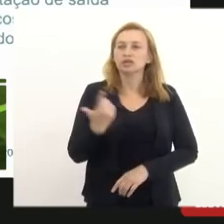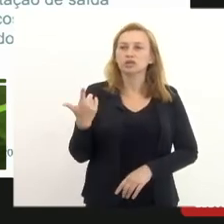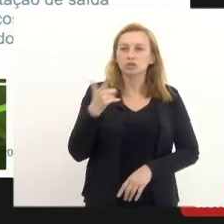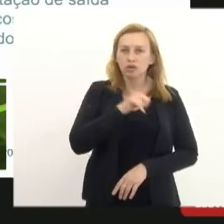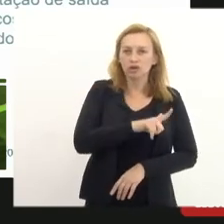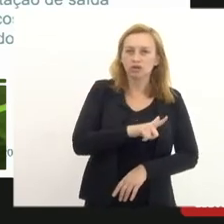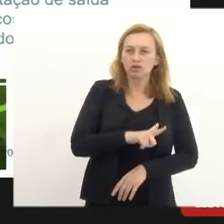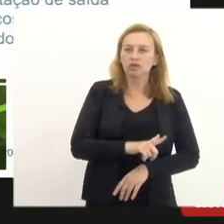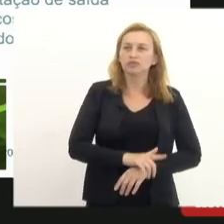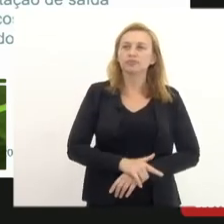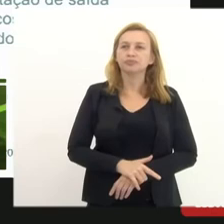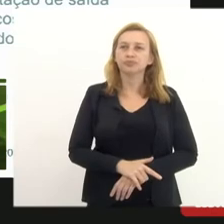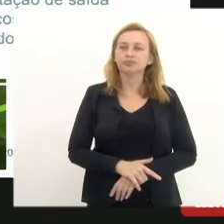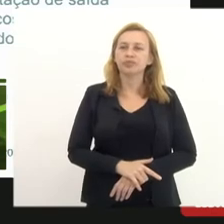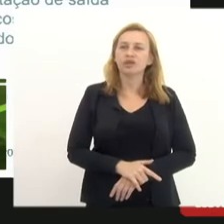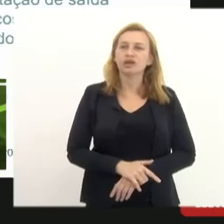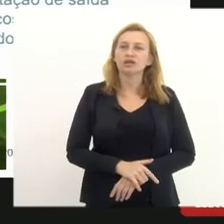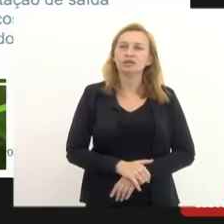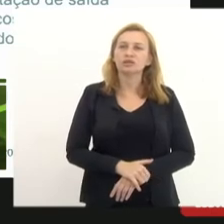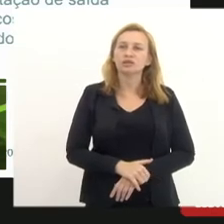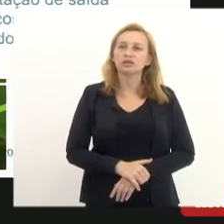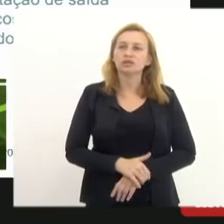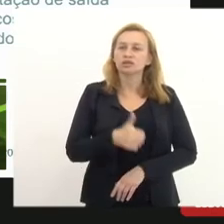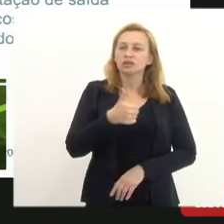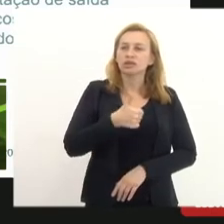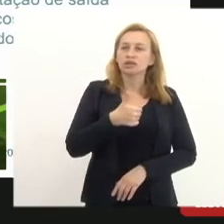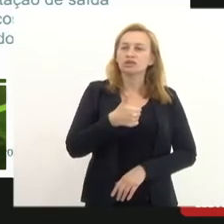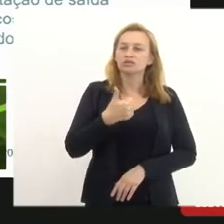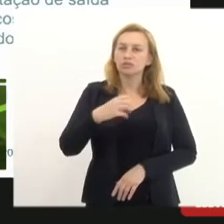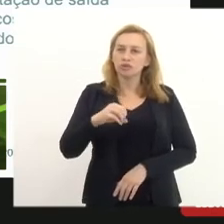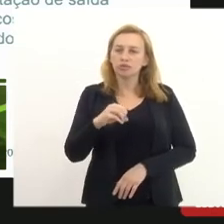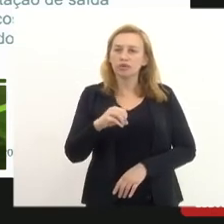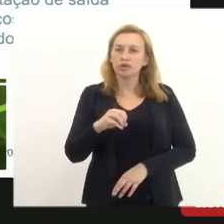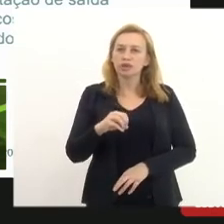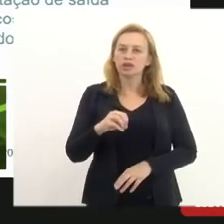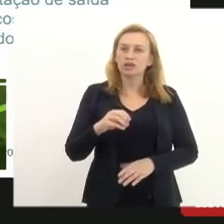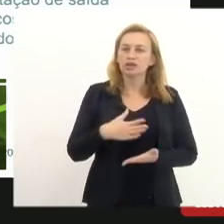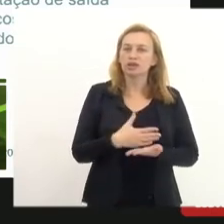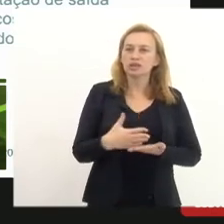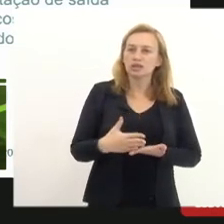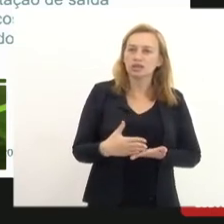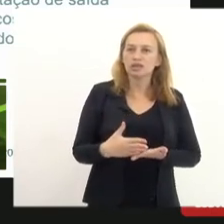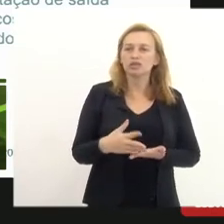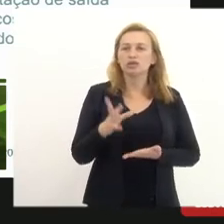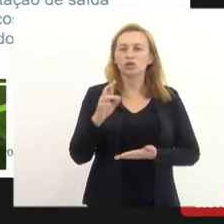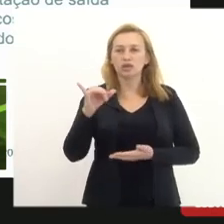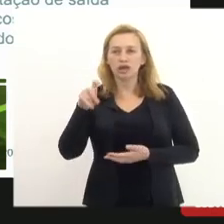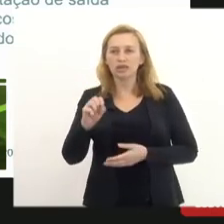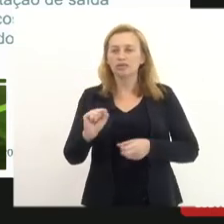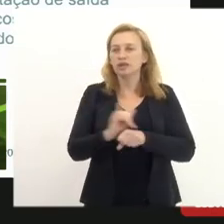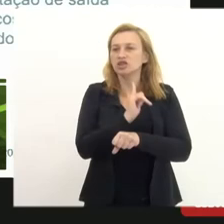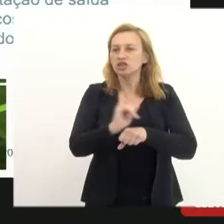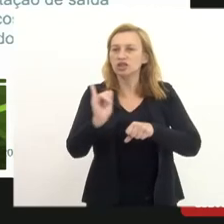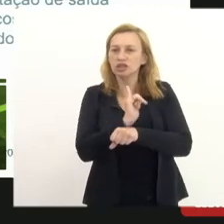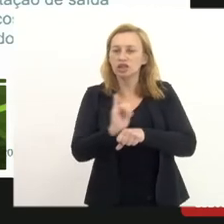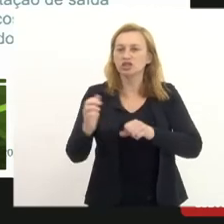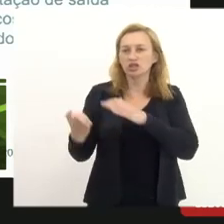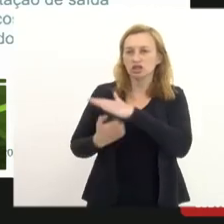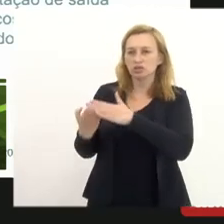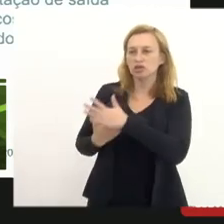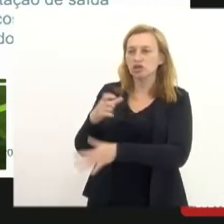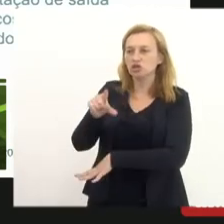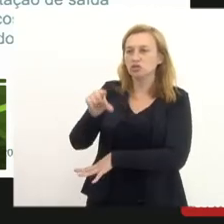né, adquiridos na 11ª rodada, mas por questões estratégicas da empresa, a gente